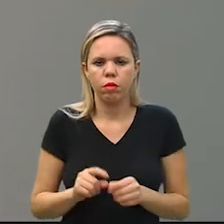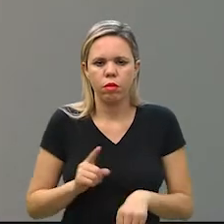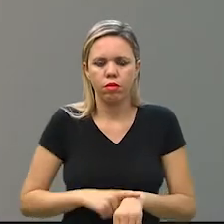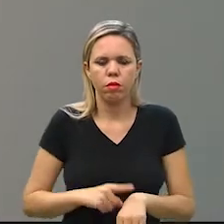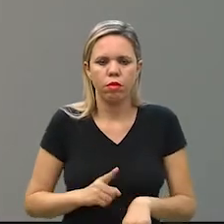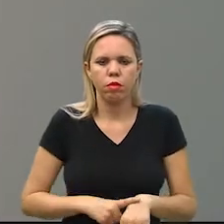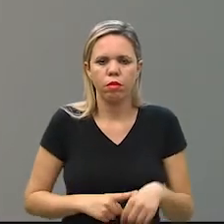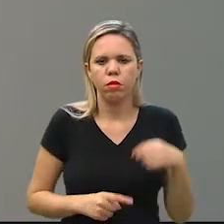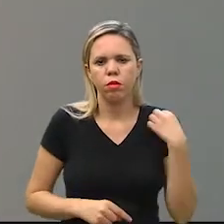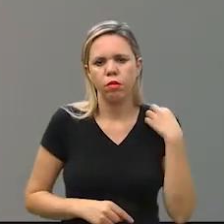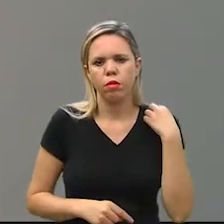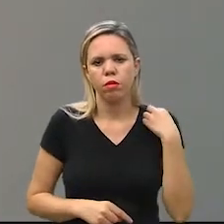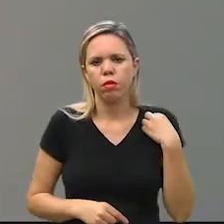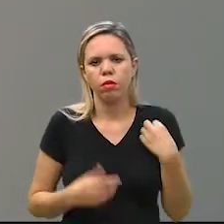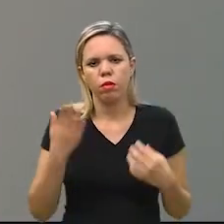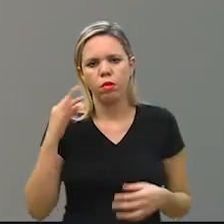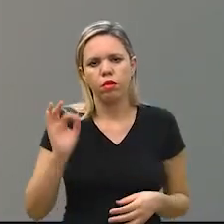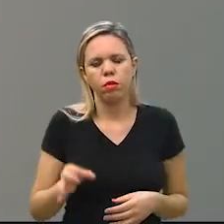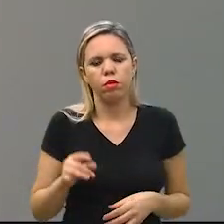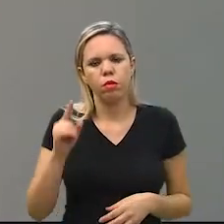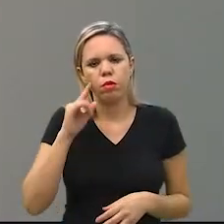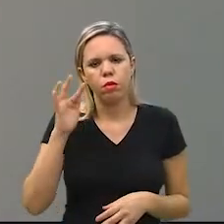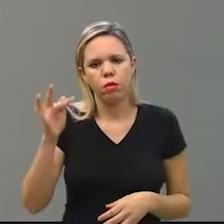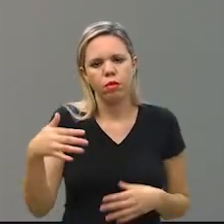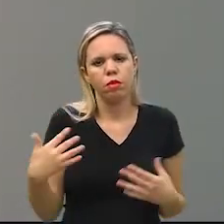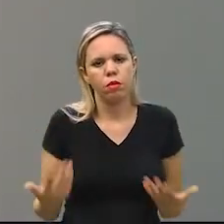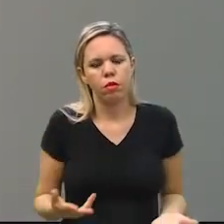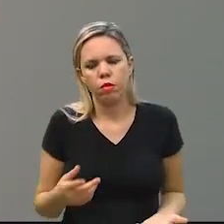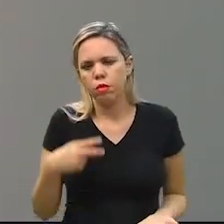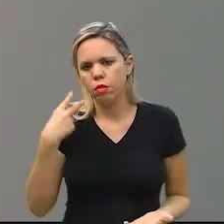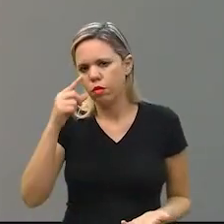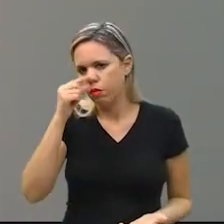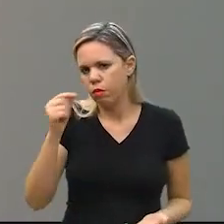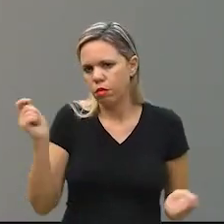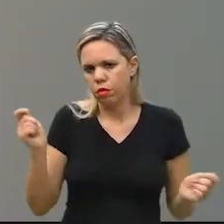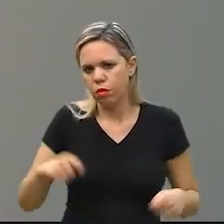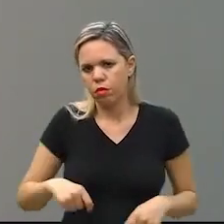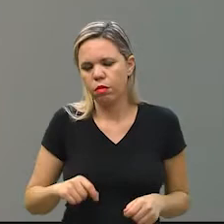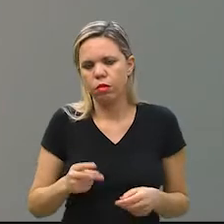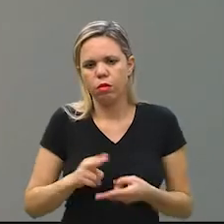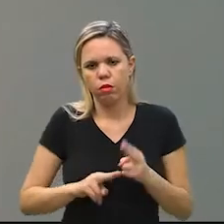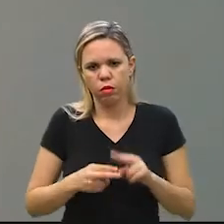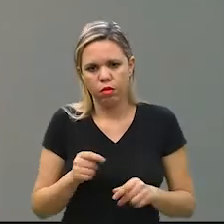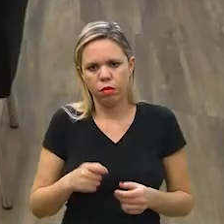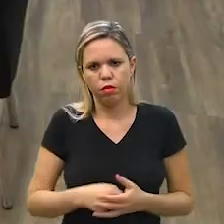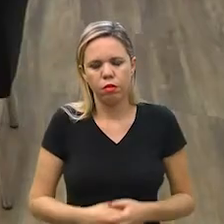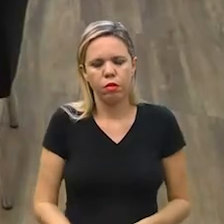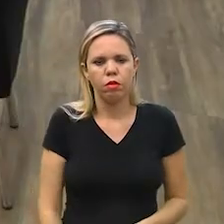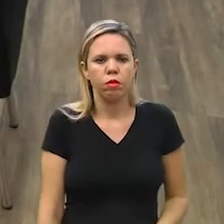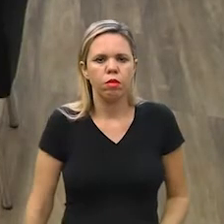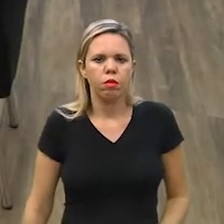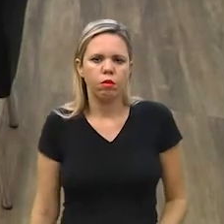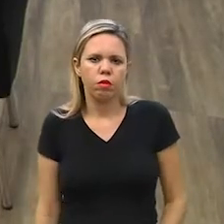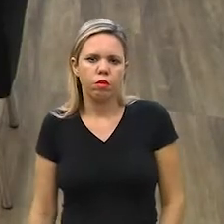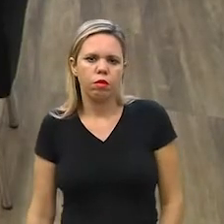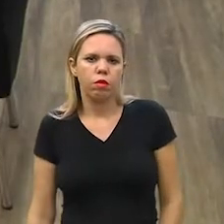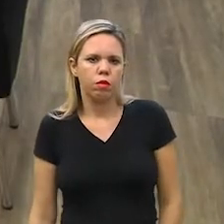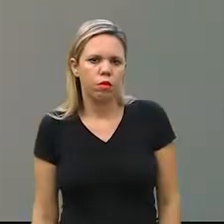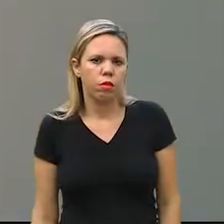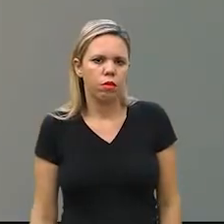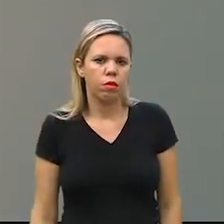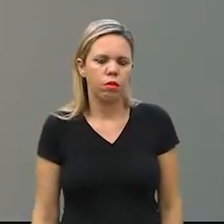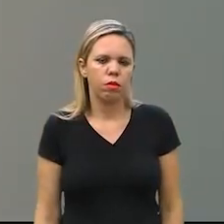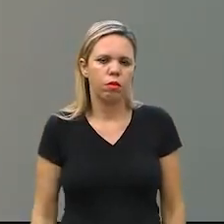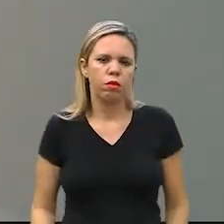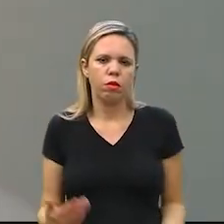hora, tem seu momento. Eu tenho certeza que um dia Arnaldo tem capacidade, tem gabarito para isso também. Então, sem